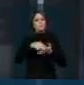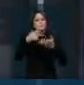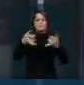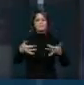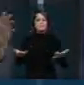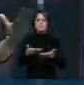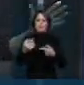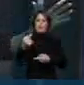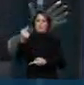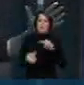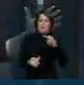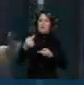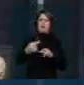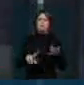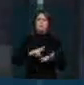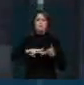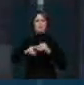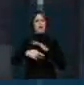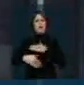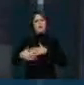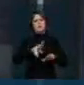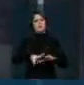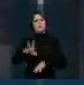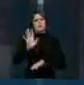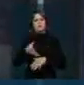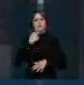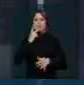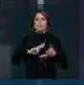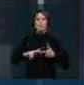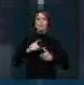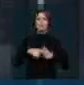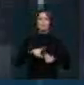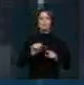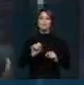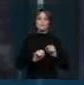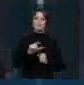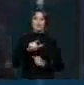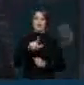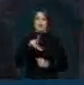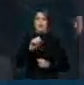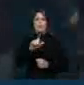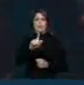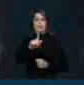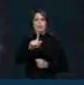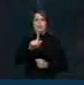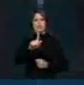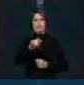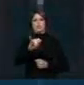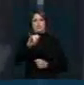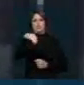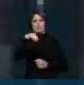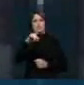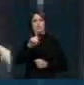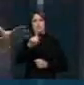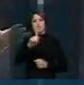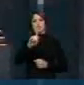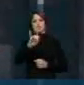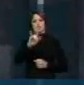diante da polêmica estabelecida essa semana na questão Lula-Gilmar Mendes.